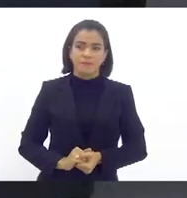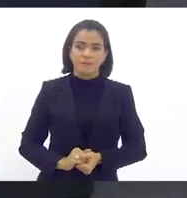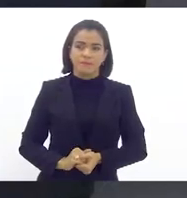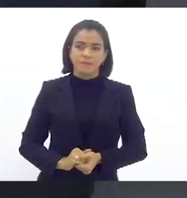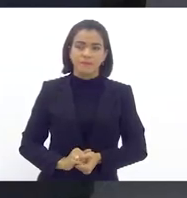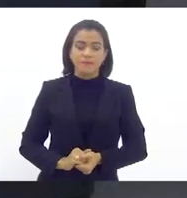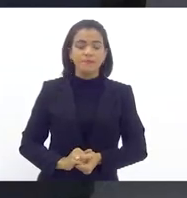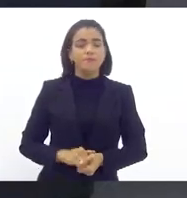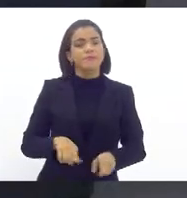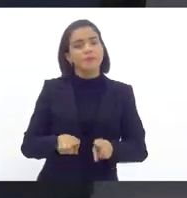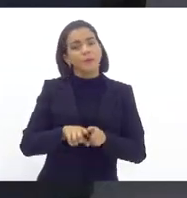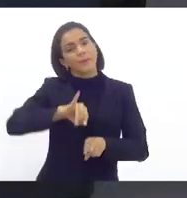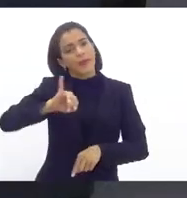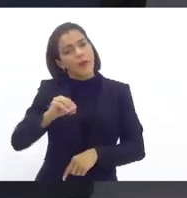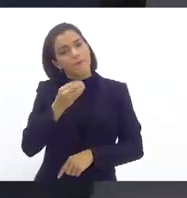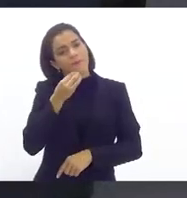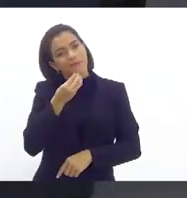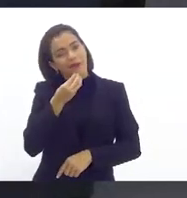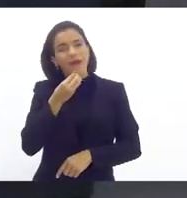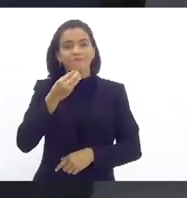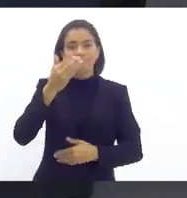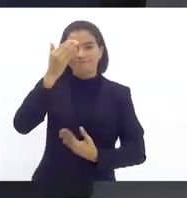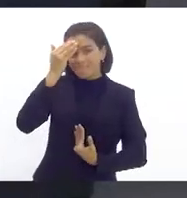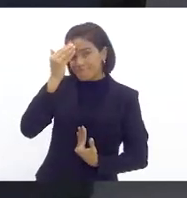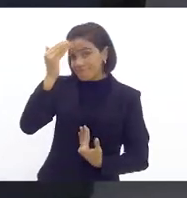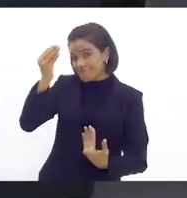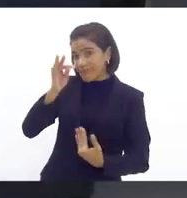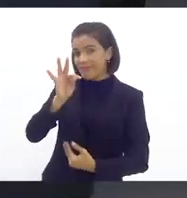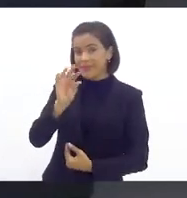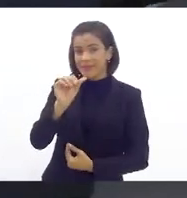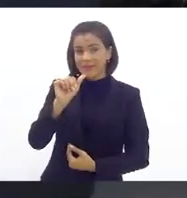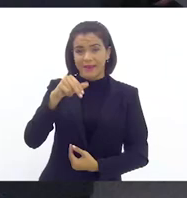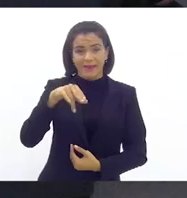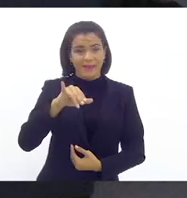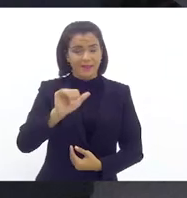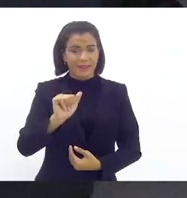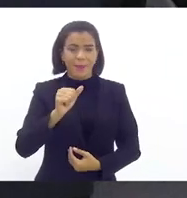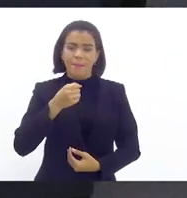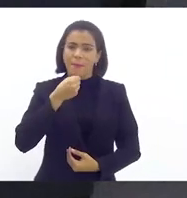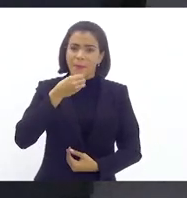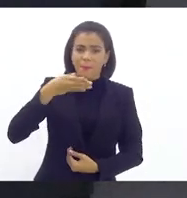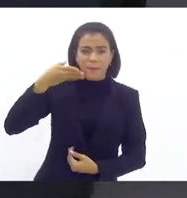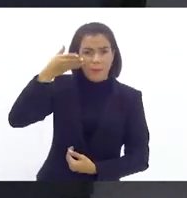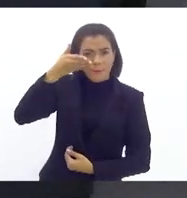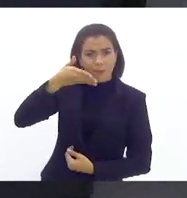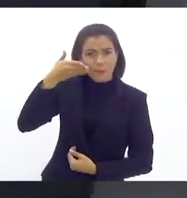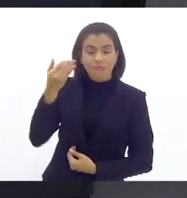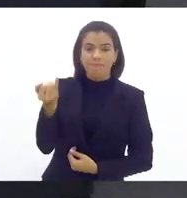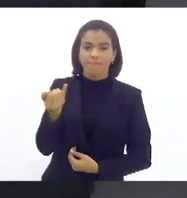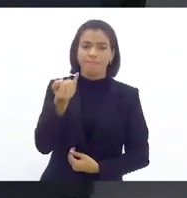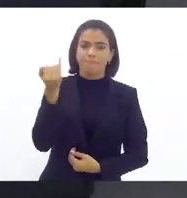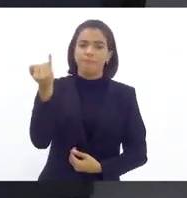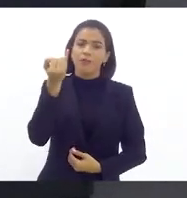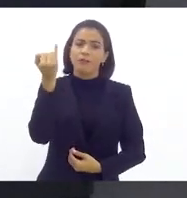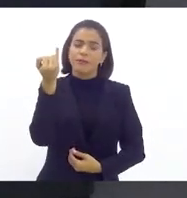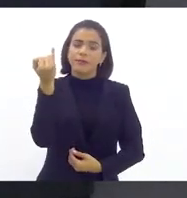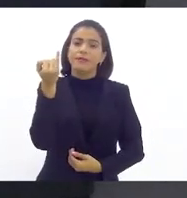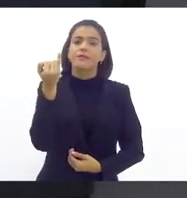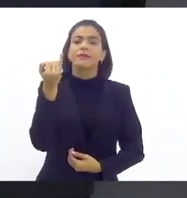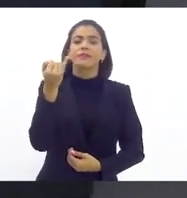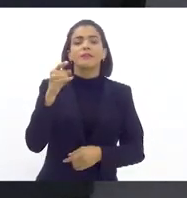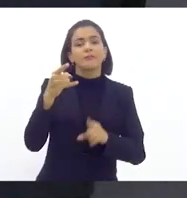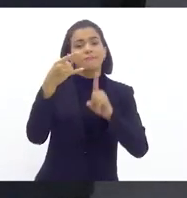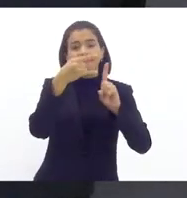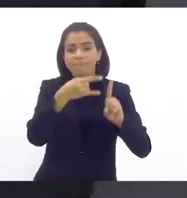Quero aproveitar também para agradecer à Tânia pela importante fala. E, estando